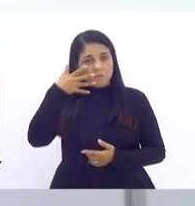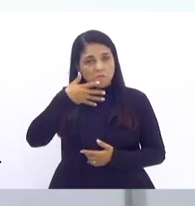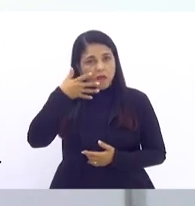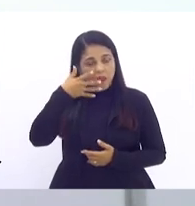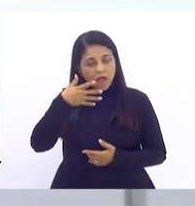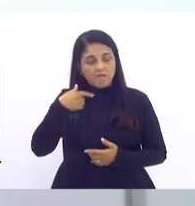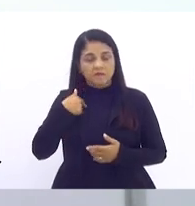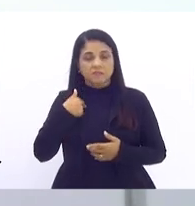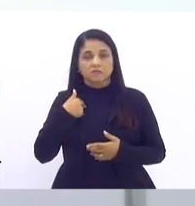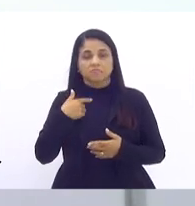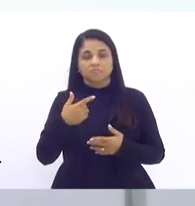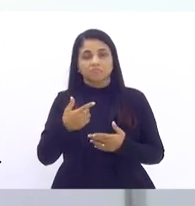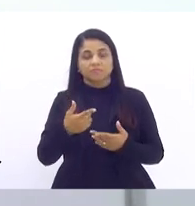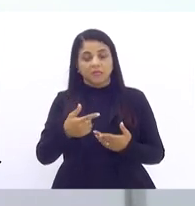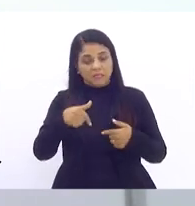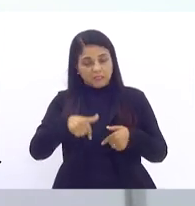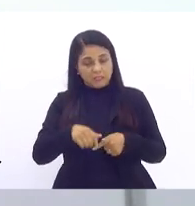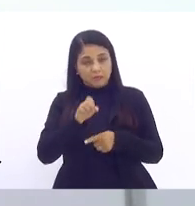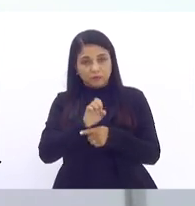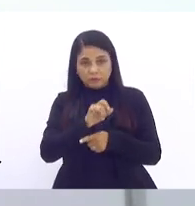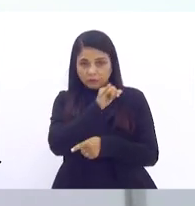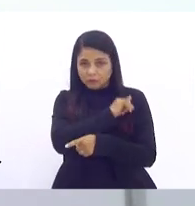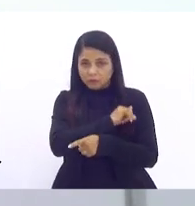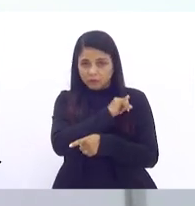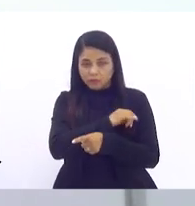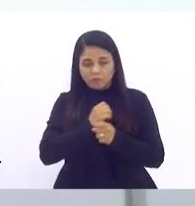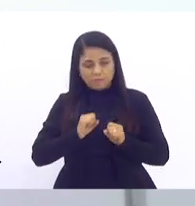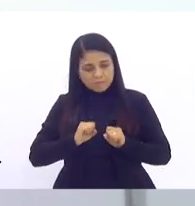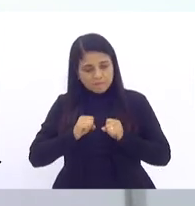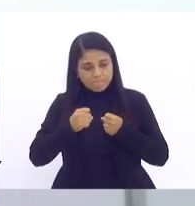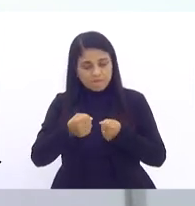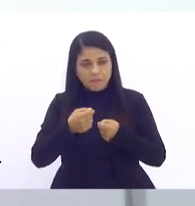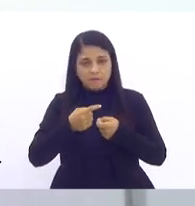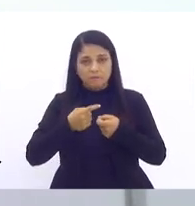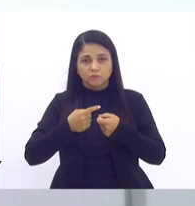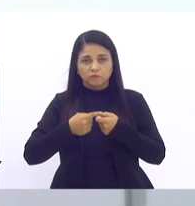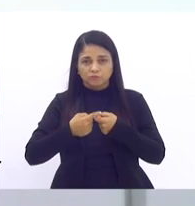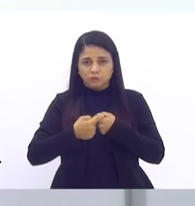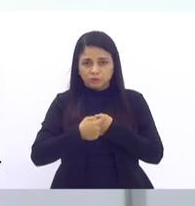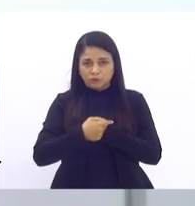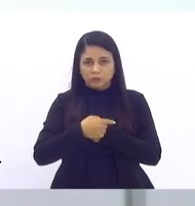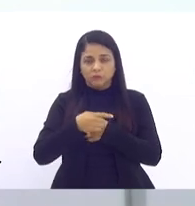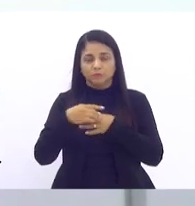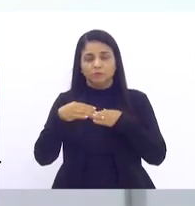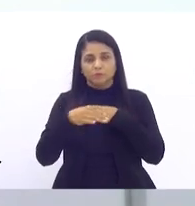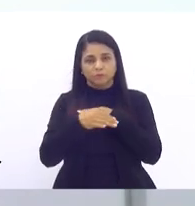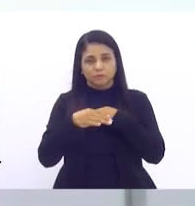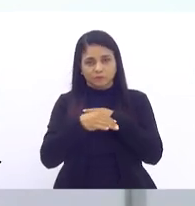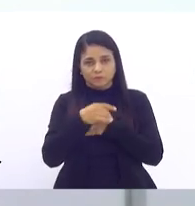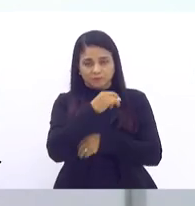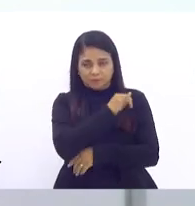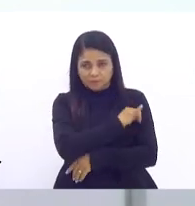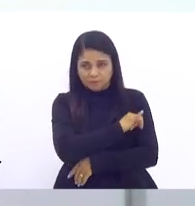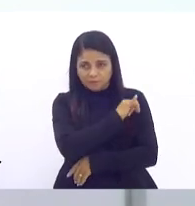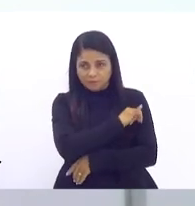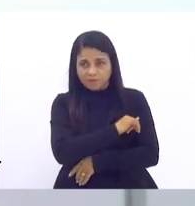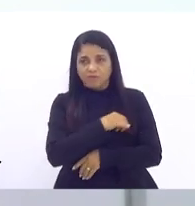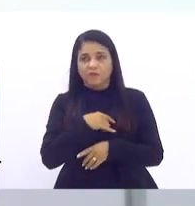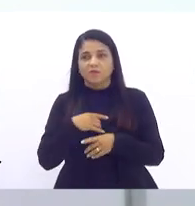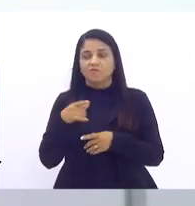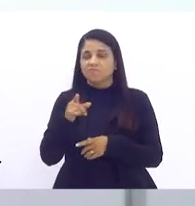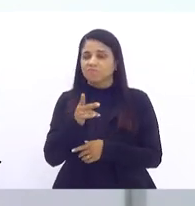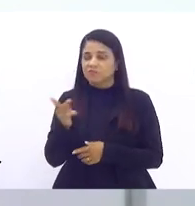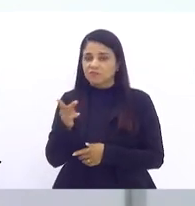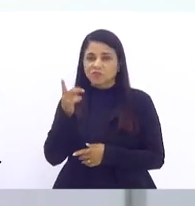aqui do Estado do Rio de Janeiro que defendemos os municípios Deputado altineu Deputado André Correia tem uma trajetória